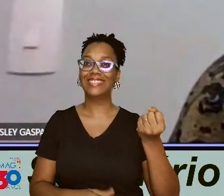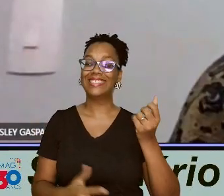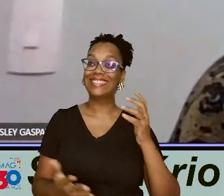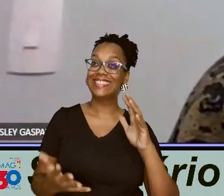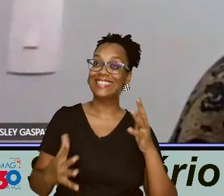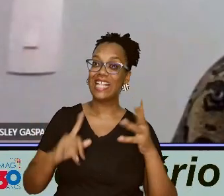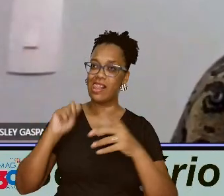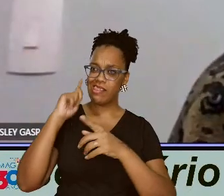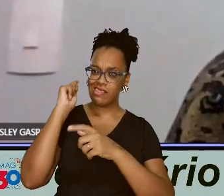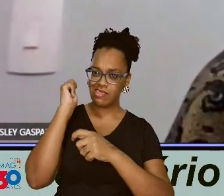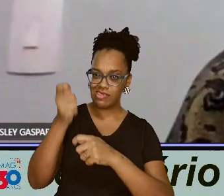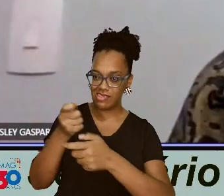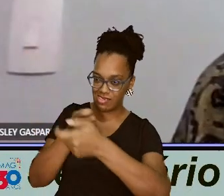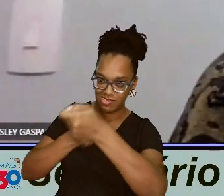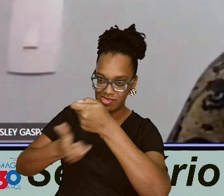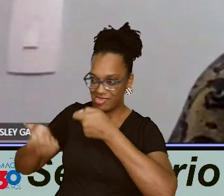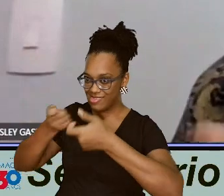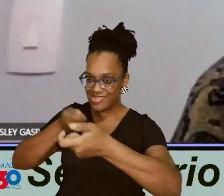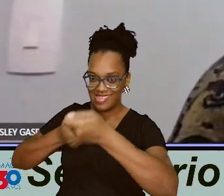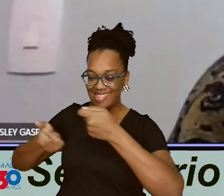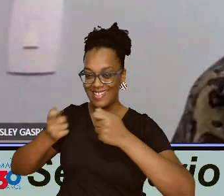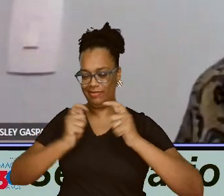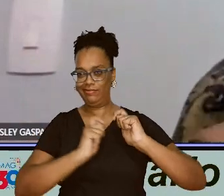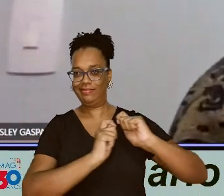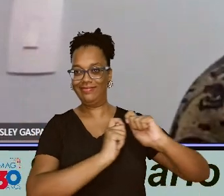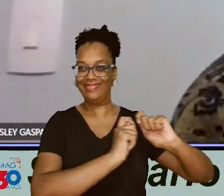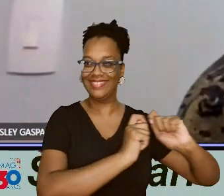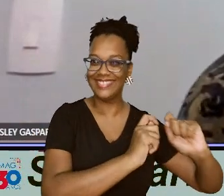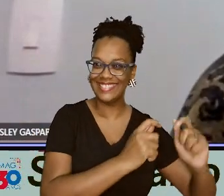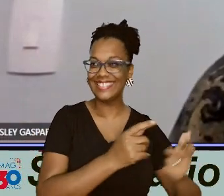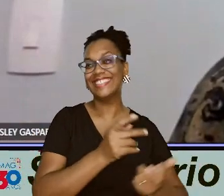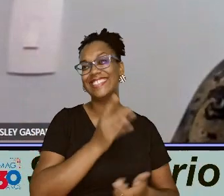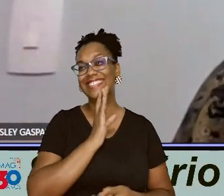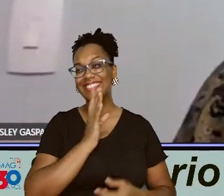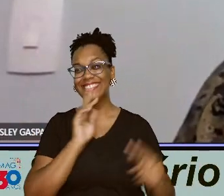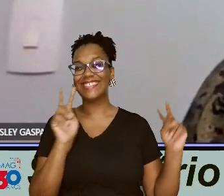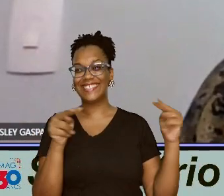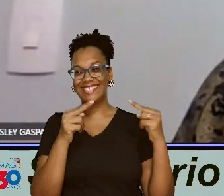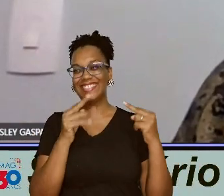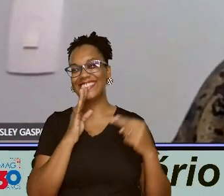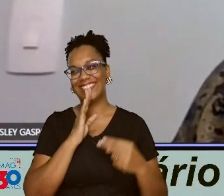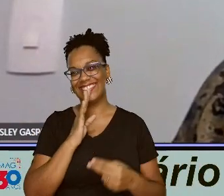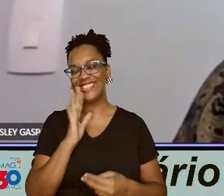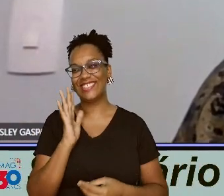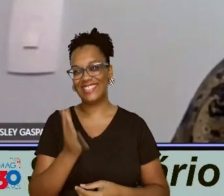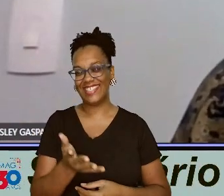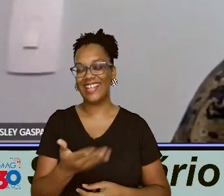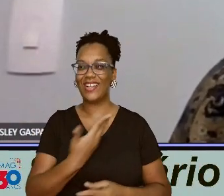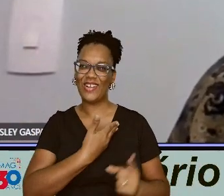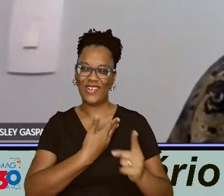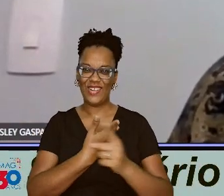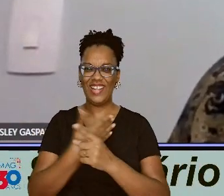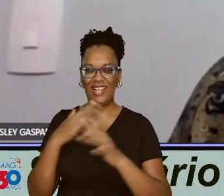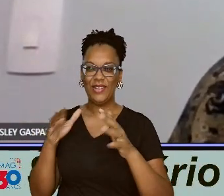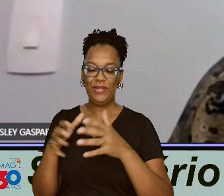laçou a gente, e a gente já se conhecia, né, esses colegas do